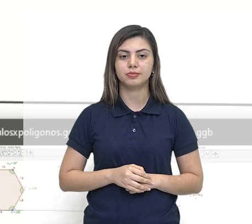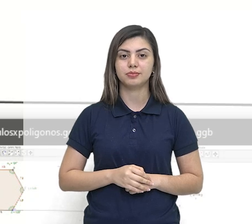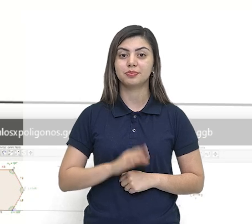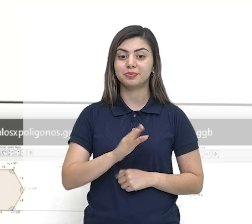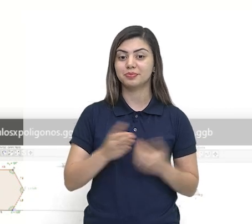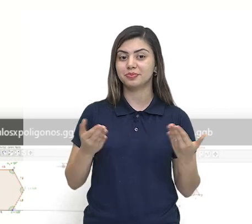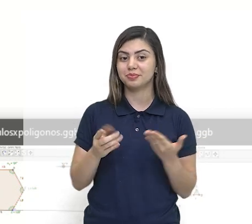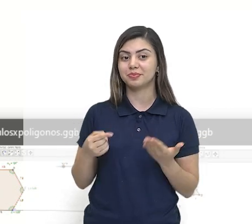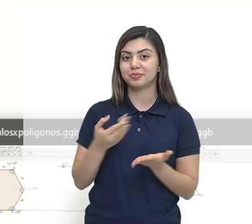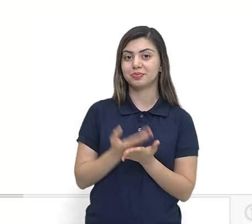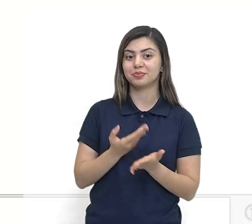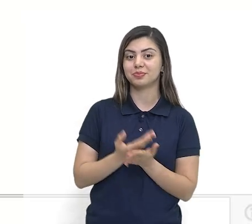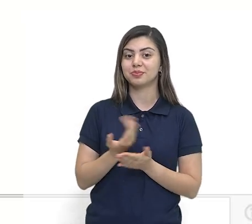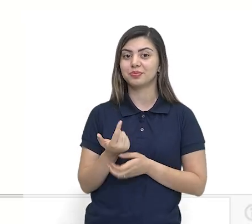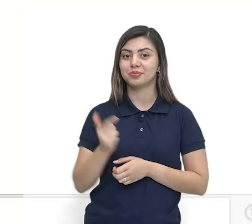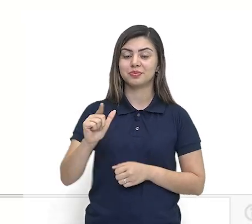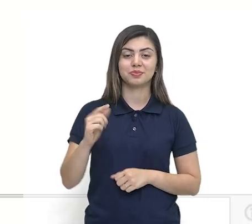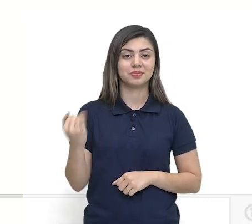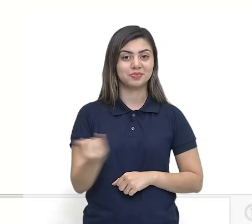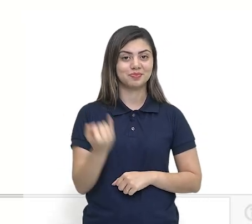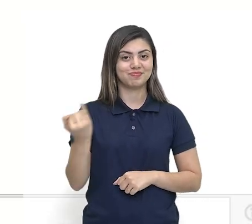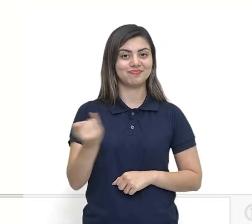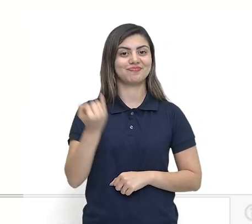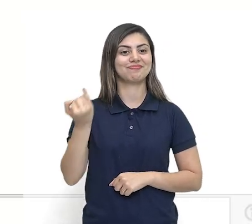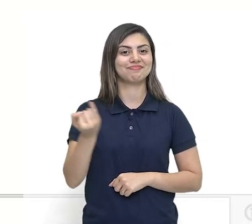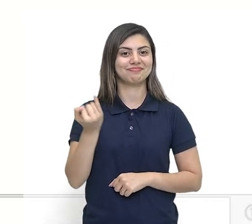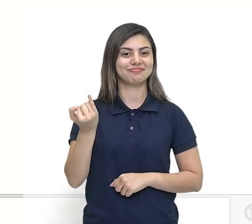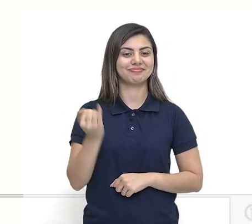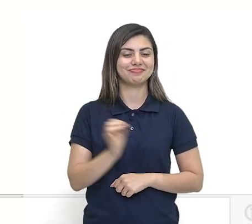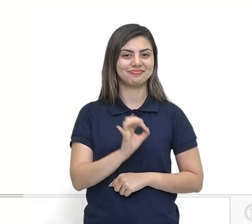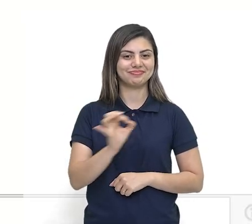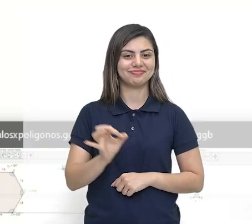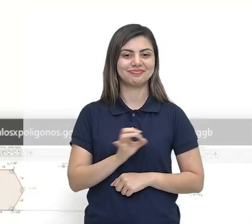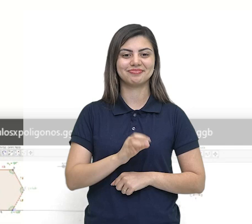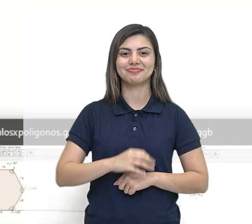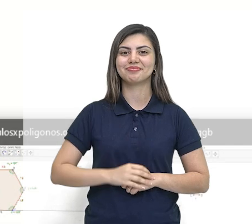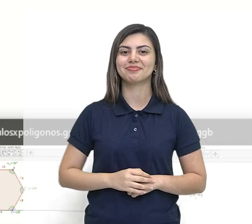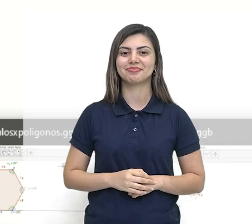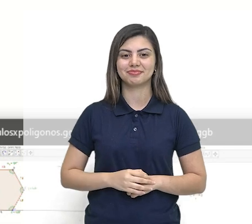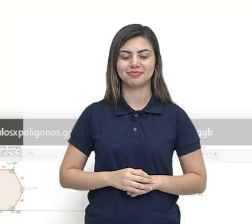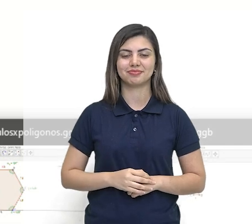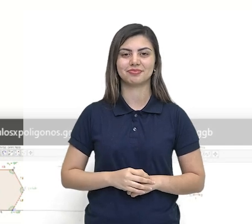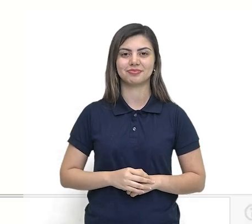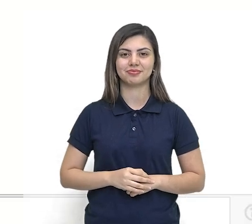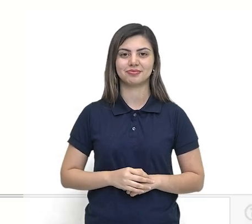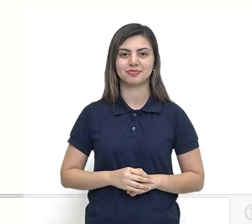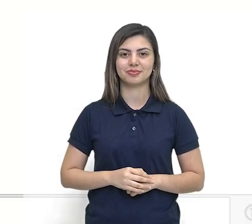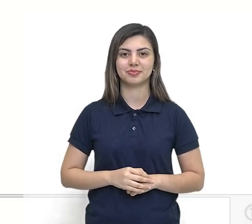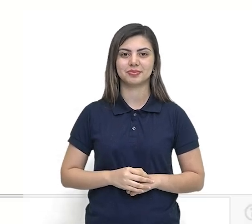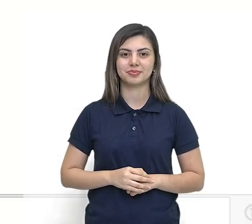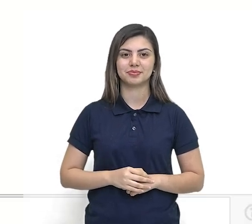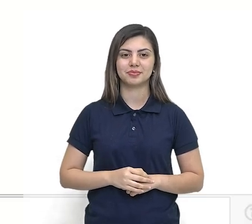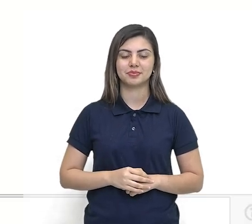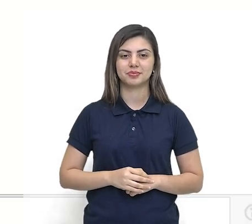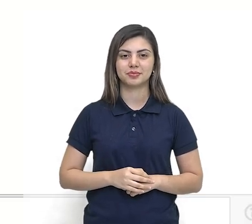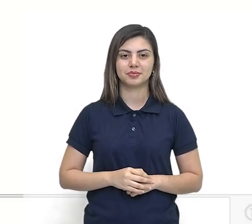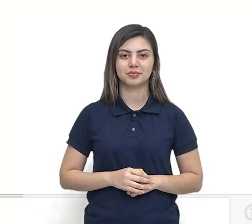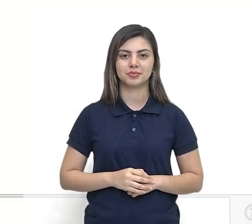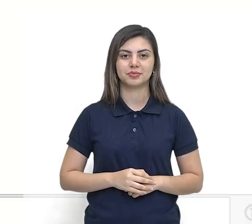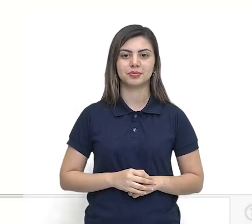outro conceito bastante importante nesse nosso primeiro contato aqui, que